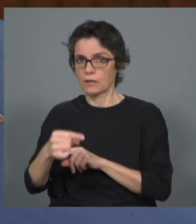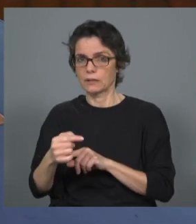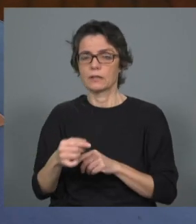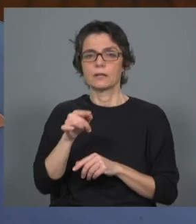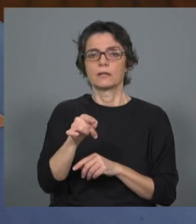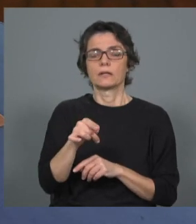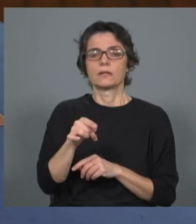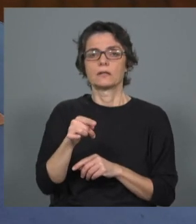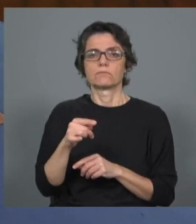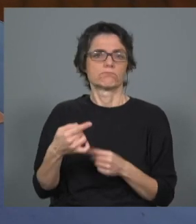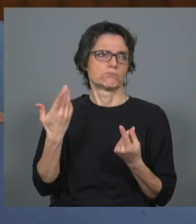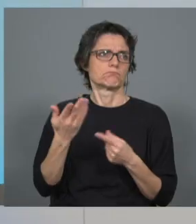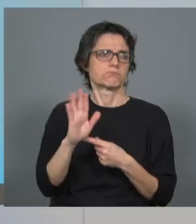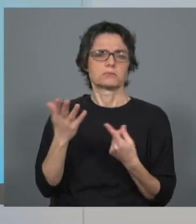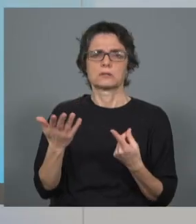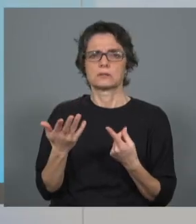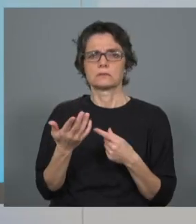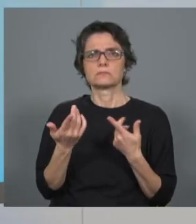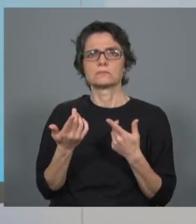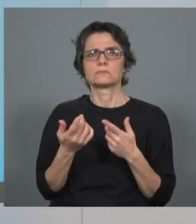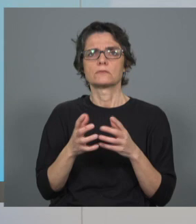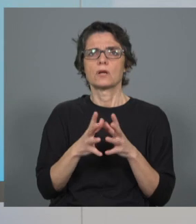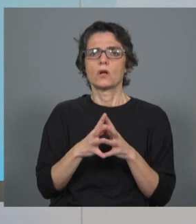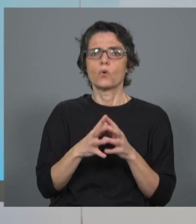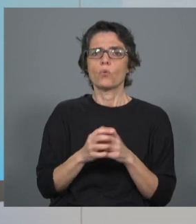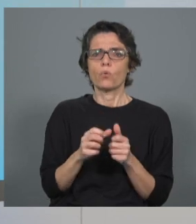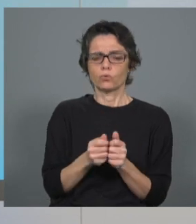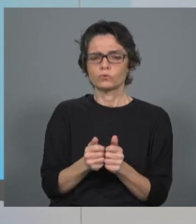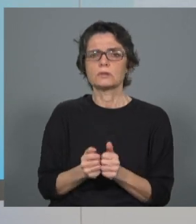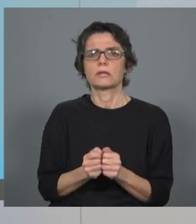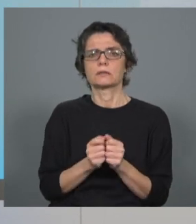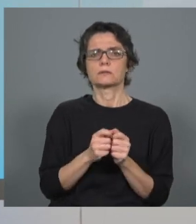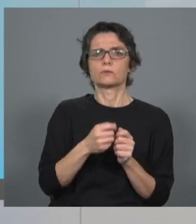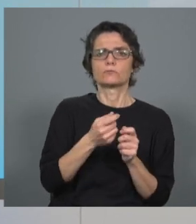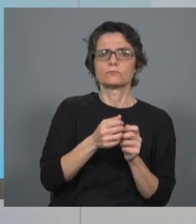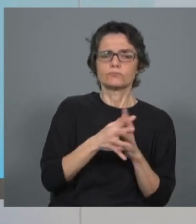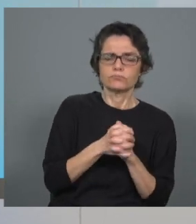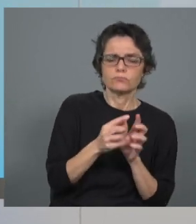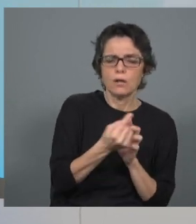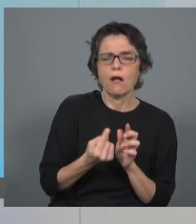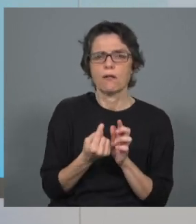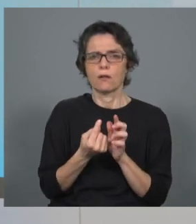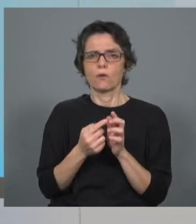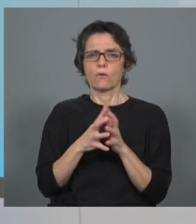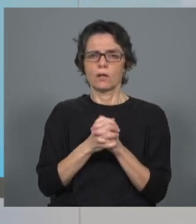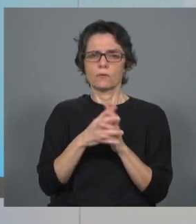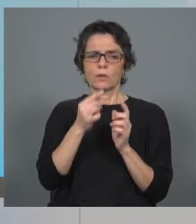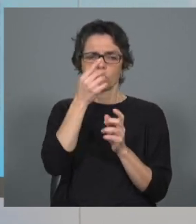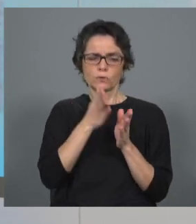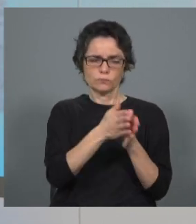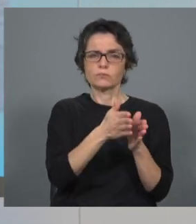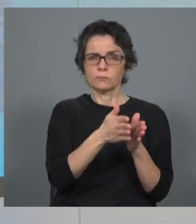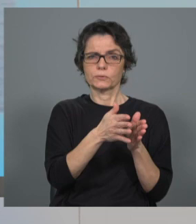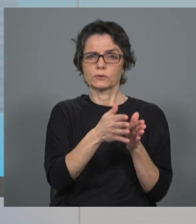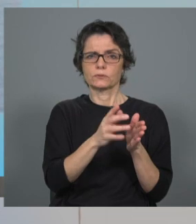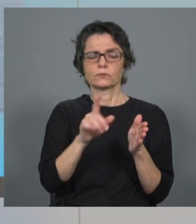desde mistérios para o terço, para cada dia, e cada mistério contempla precisamente o rezar por uma vocação em específico.